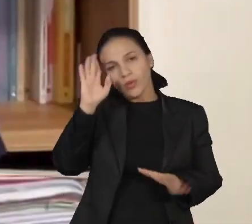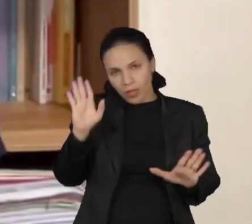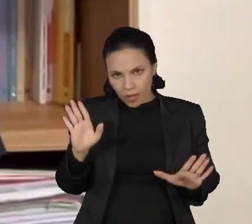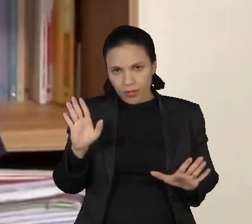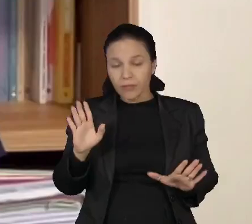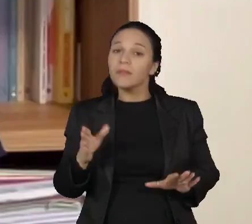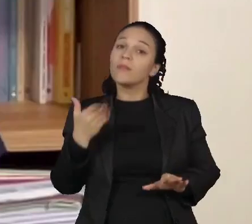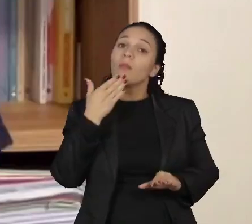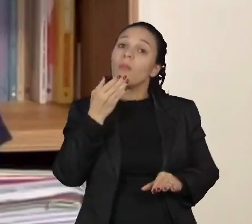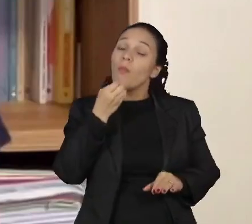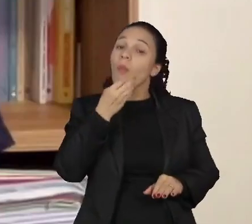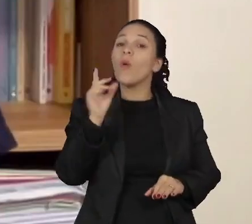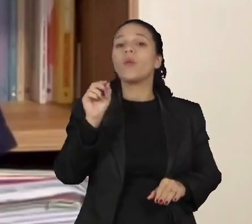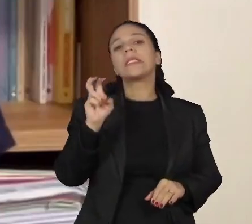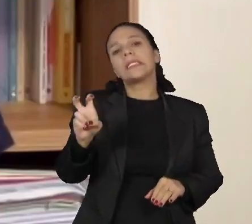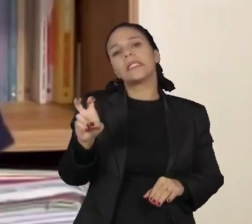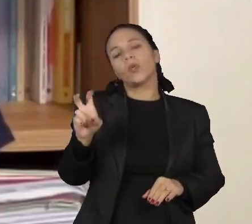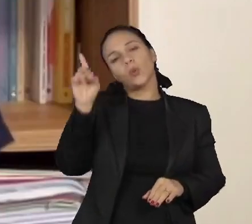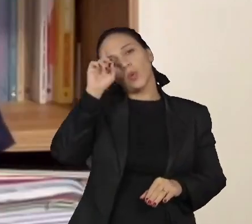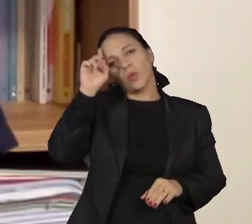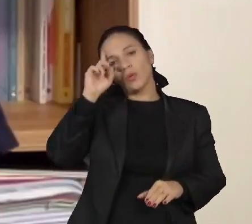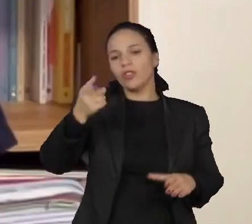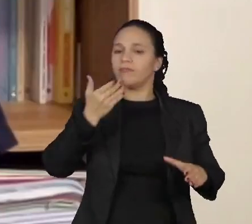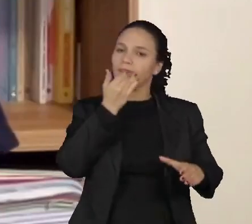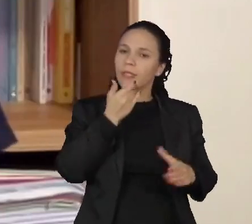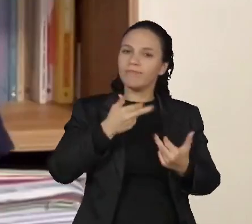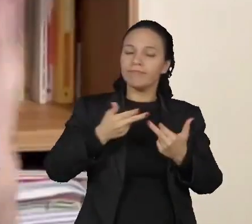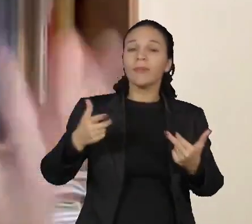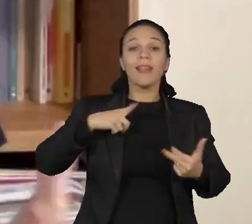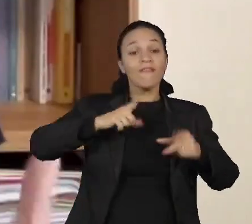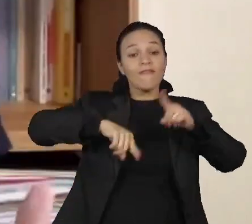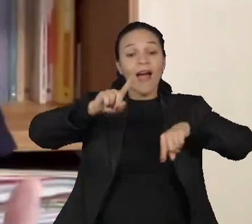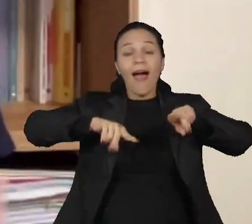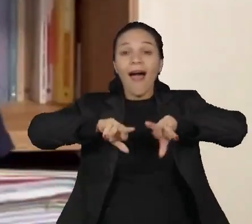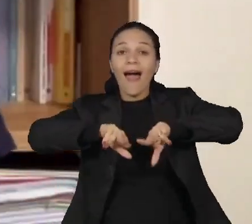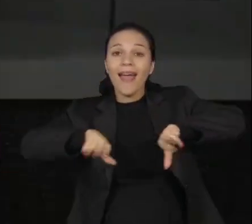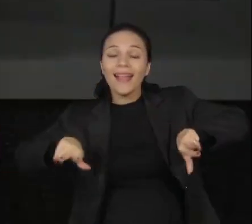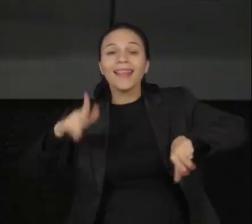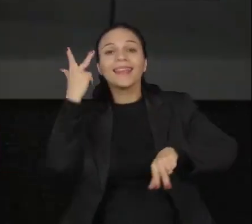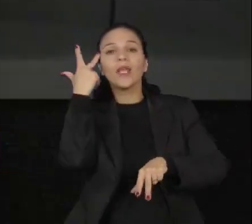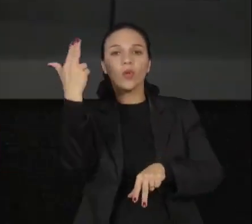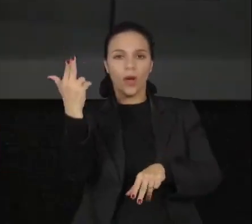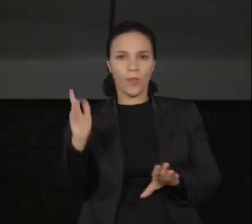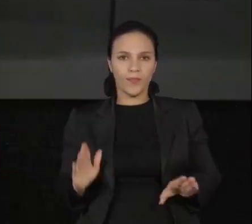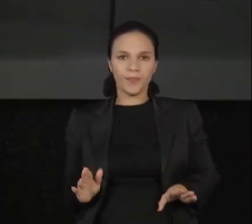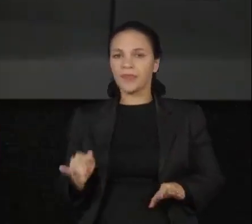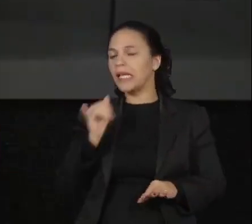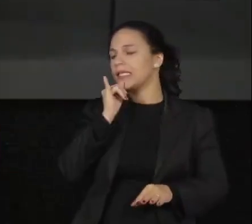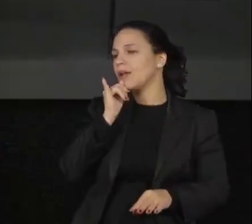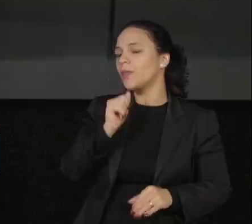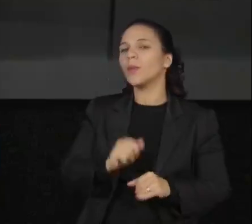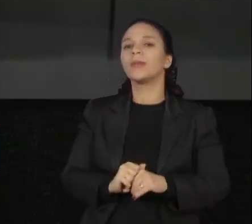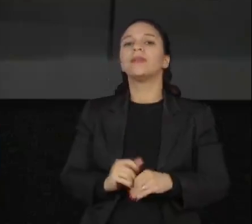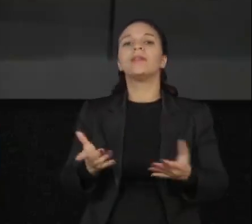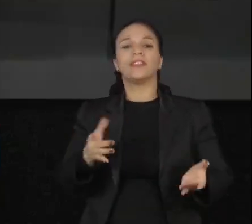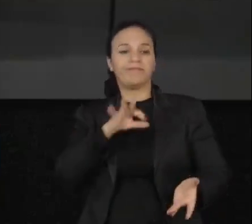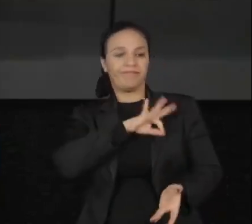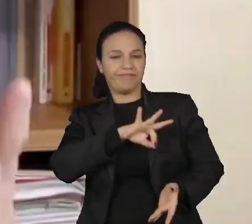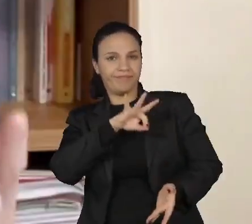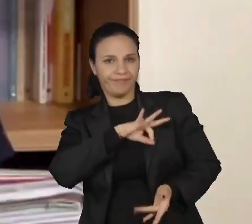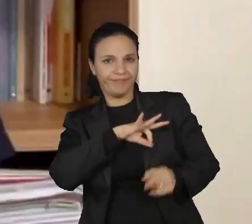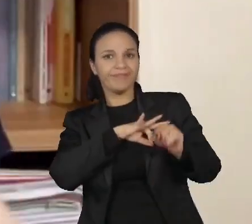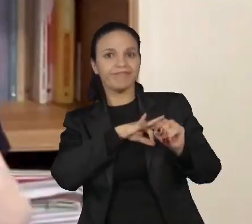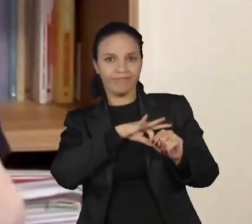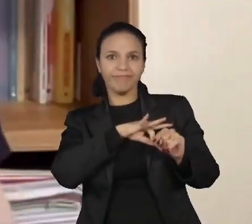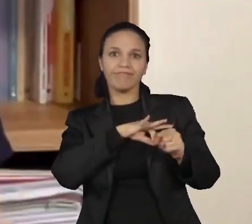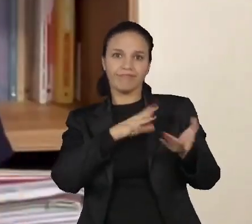5 refeições ao dia e que tenha variedade de alimentos in natura. Então a gente tem que falar de renda, que é o que a